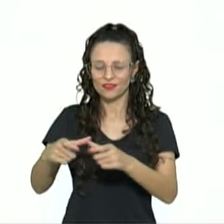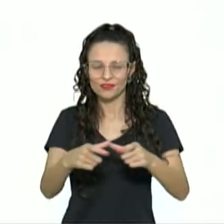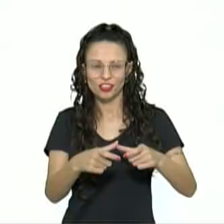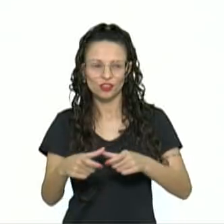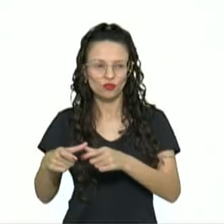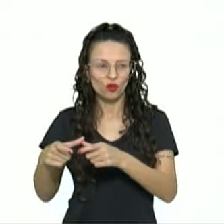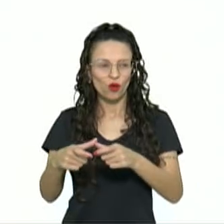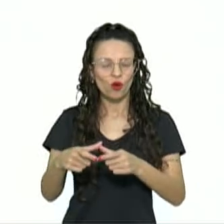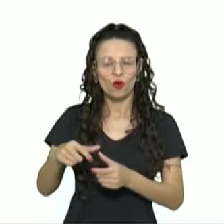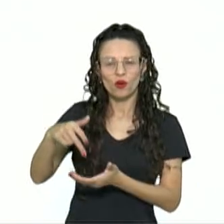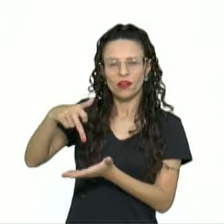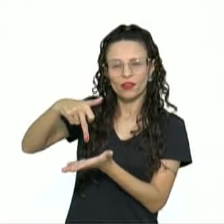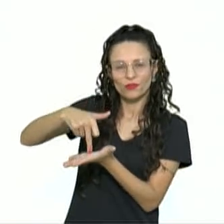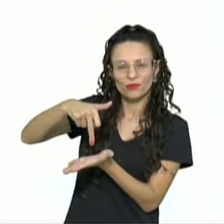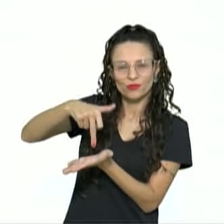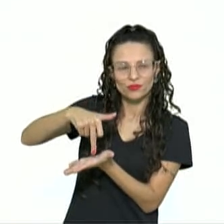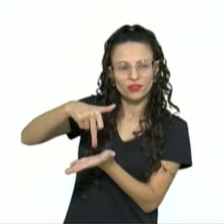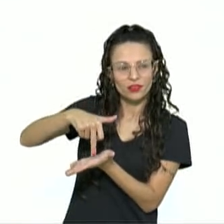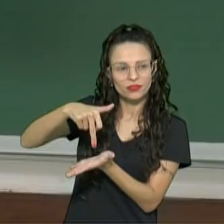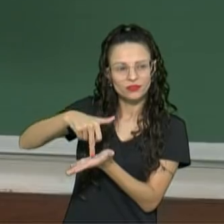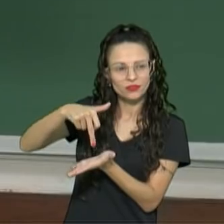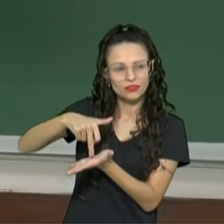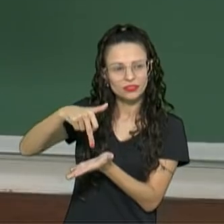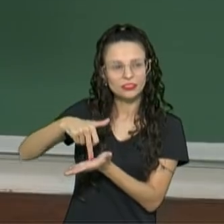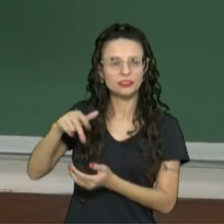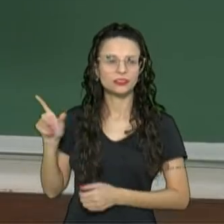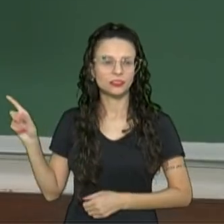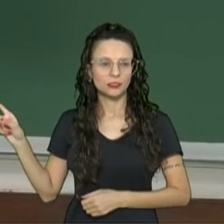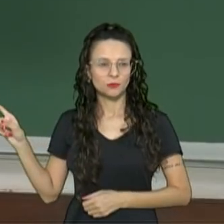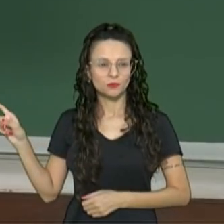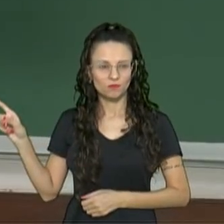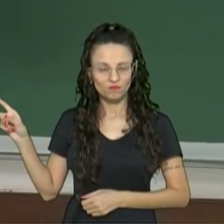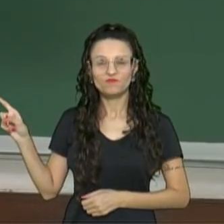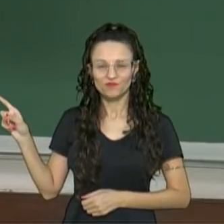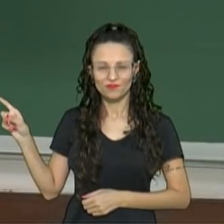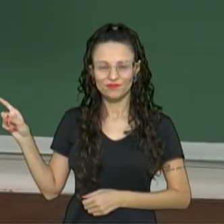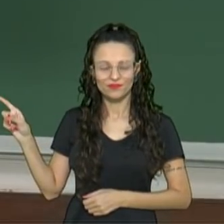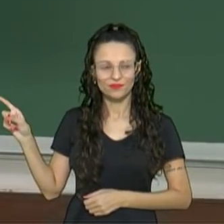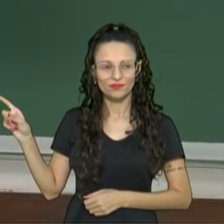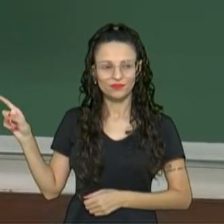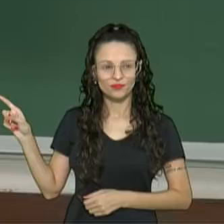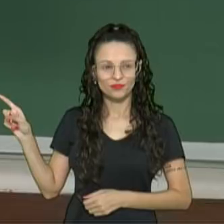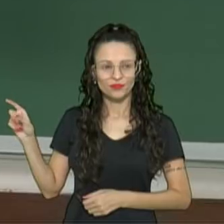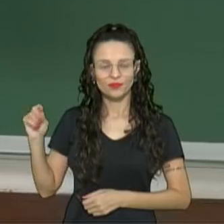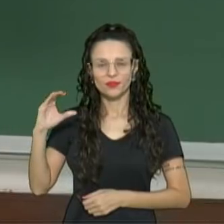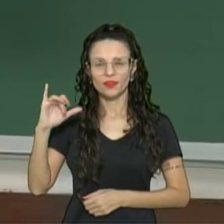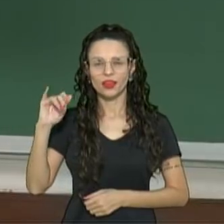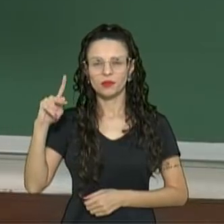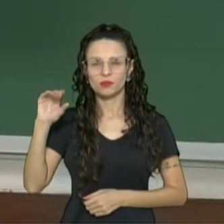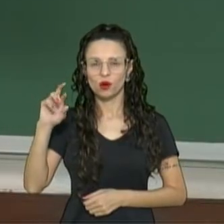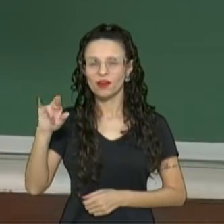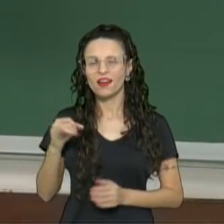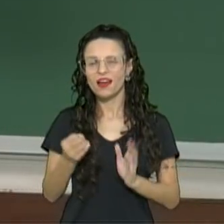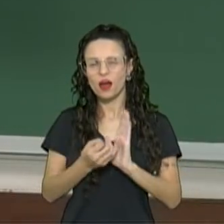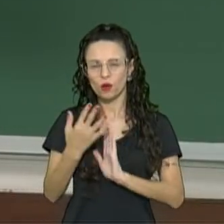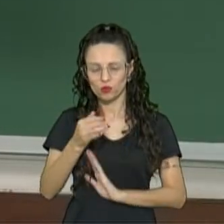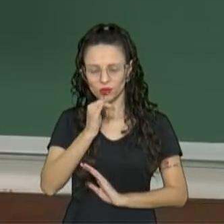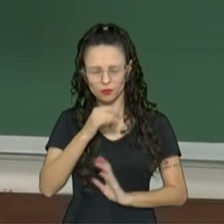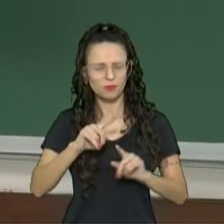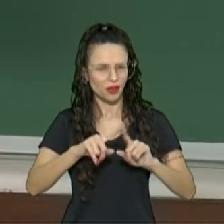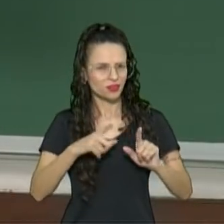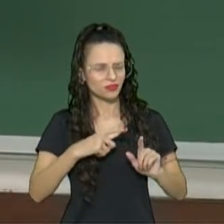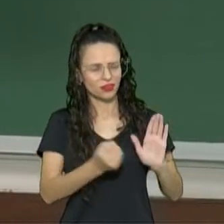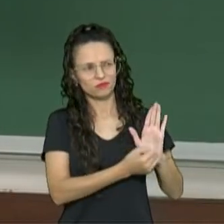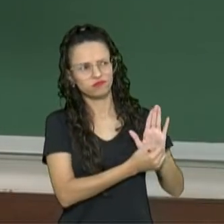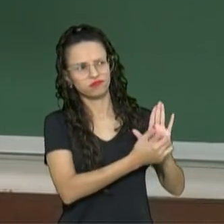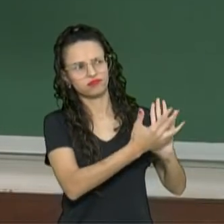Saci Pererê, né, Iara, Boitatá, né, o Caipora. São alguns exemplos, mas tem muitas